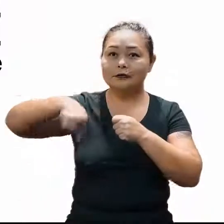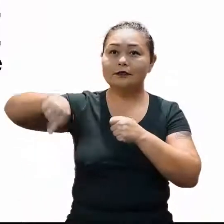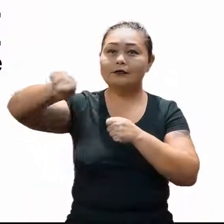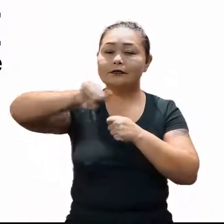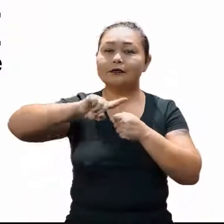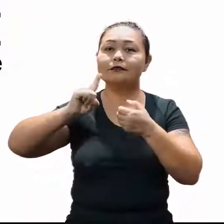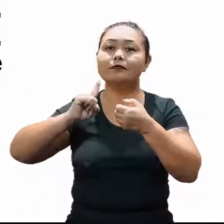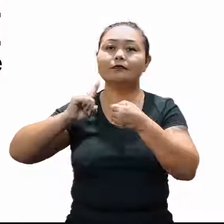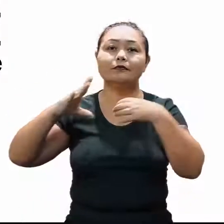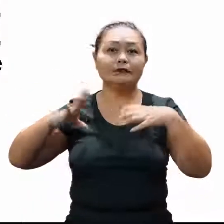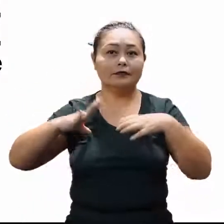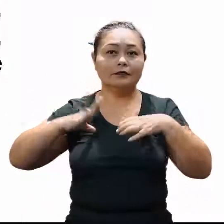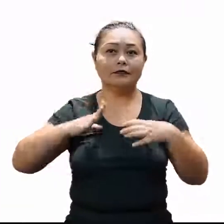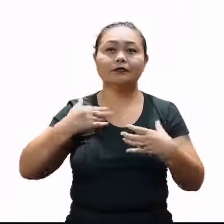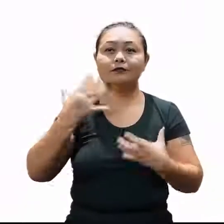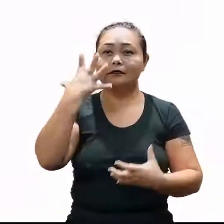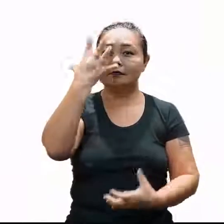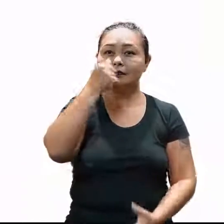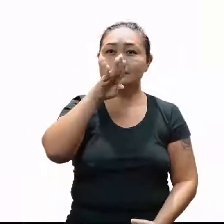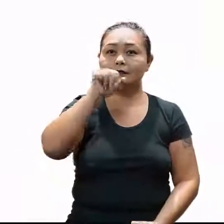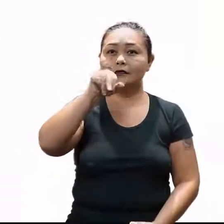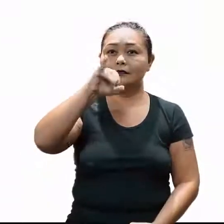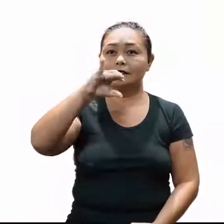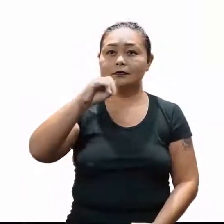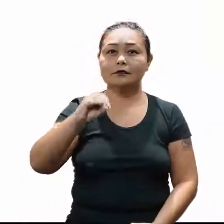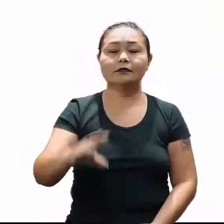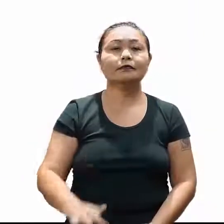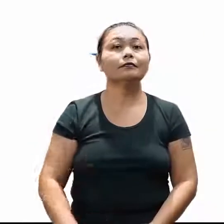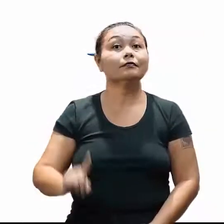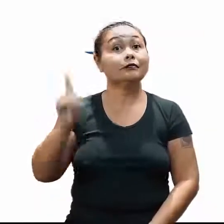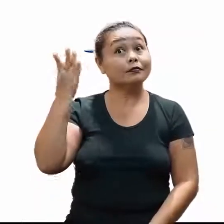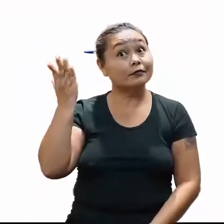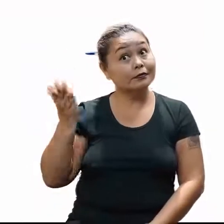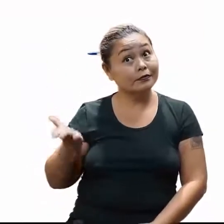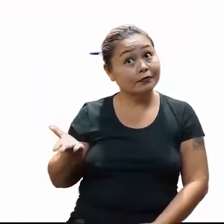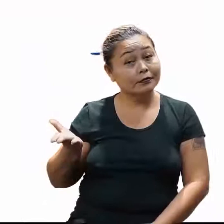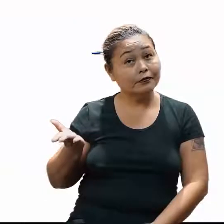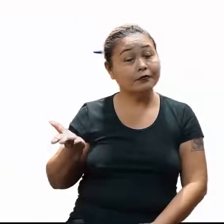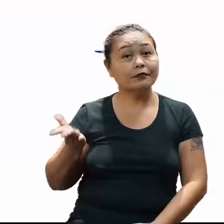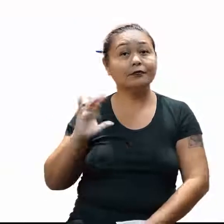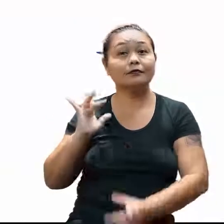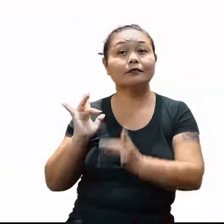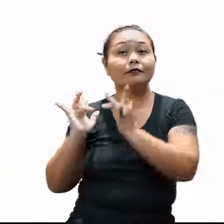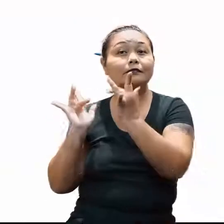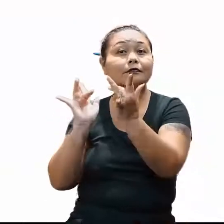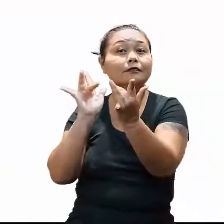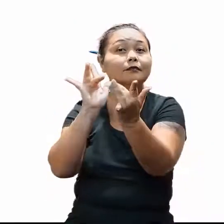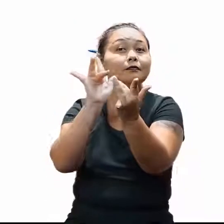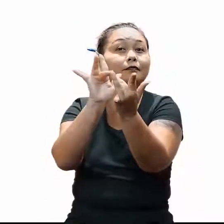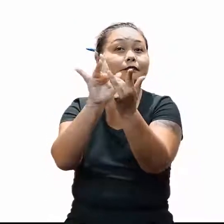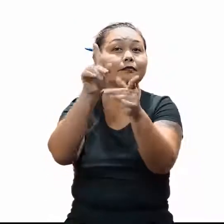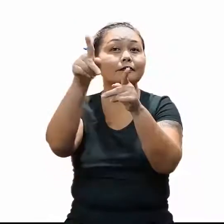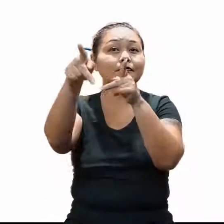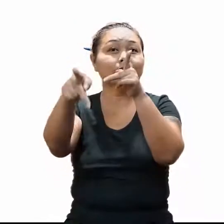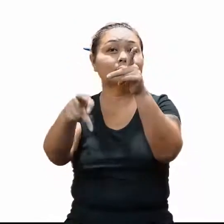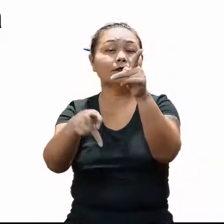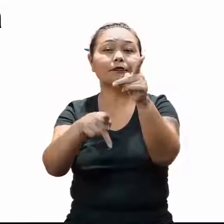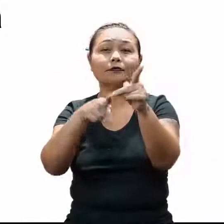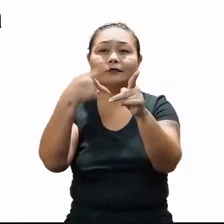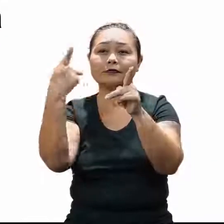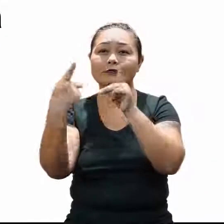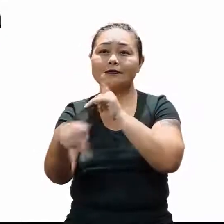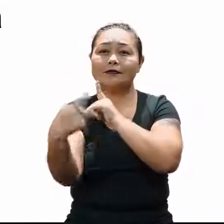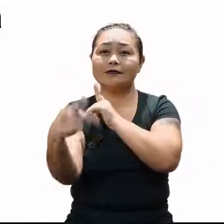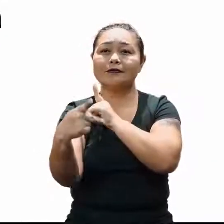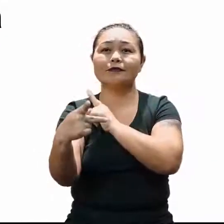águas termais aí maravilhosas. E Rondon aí em contato com os povos